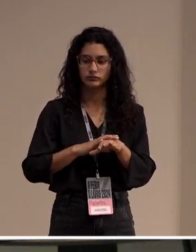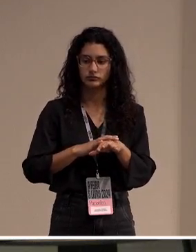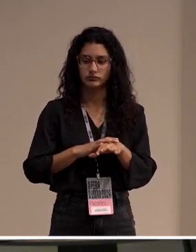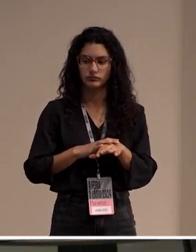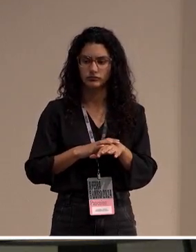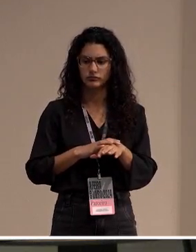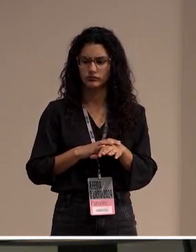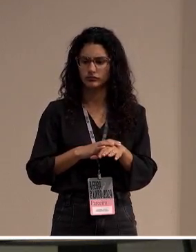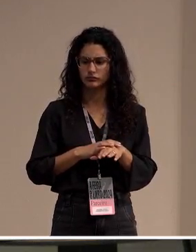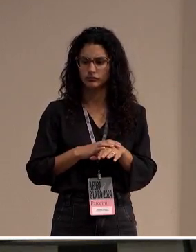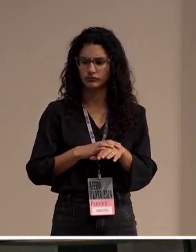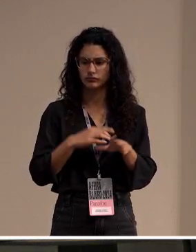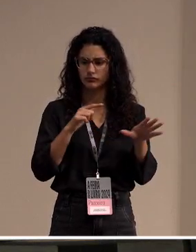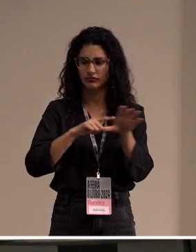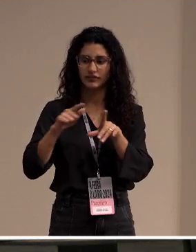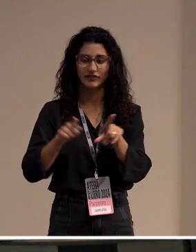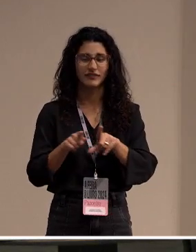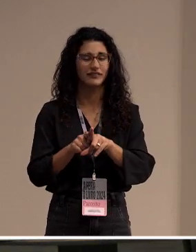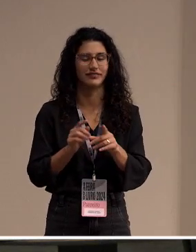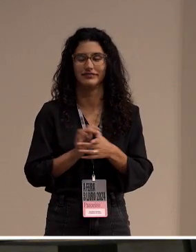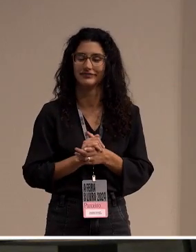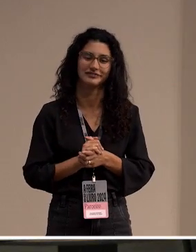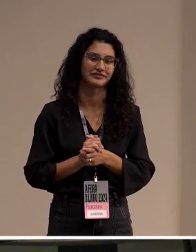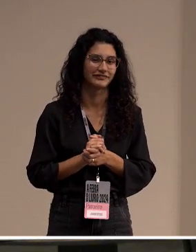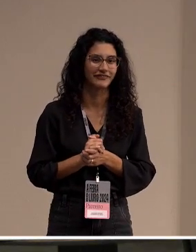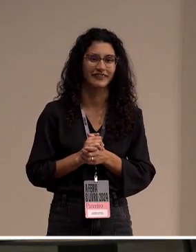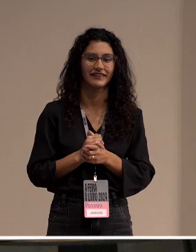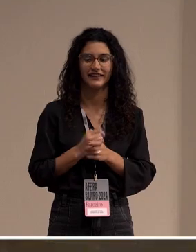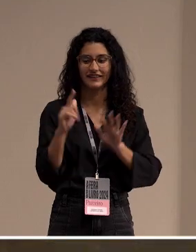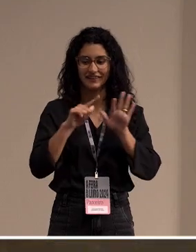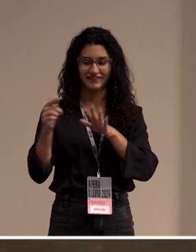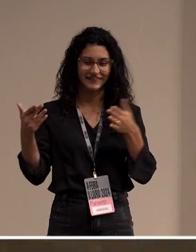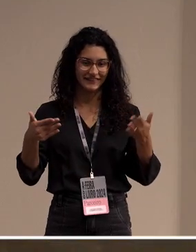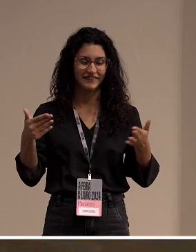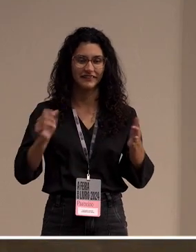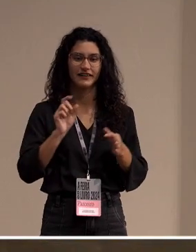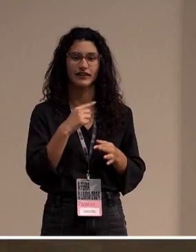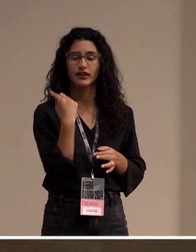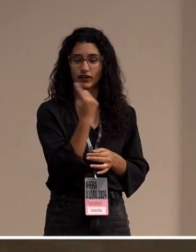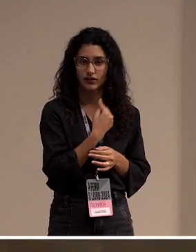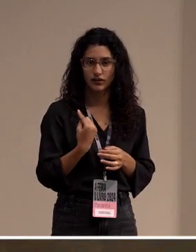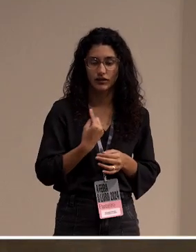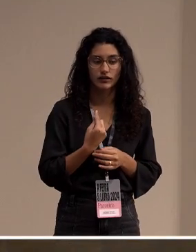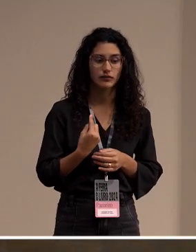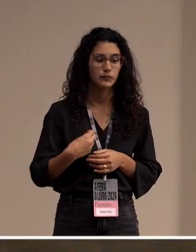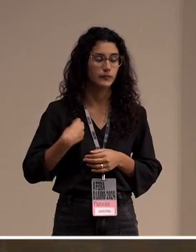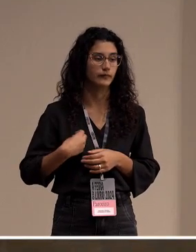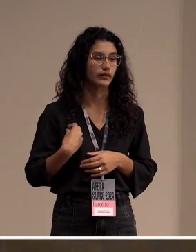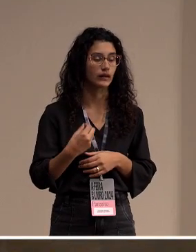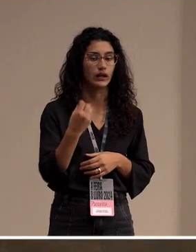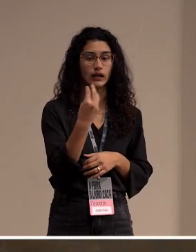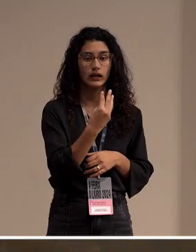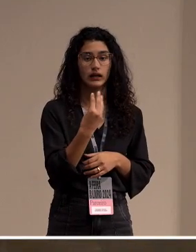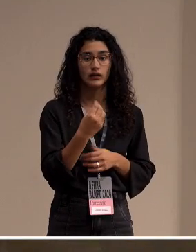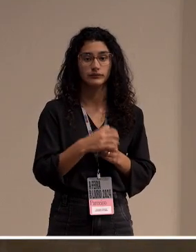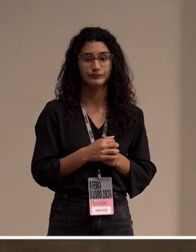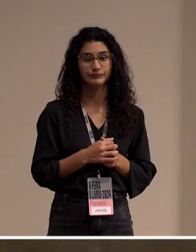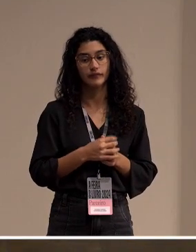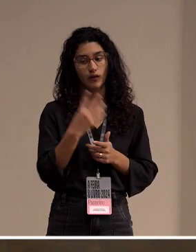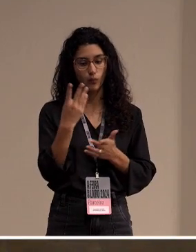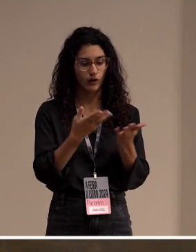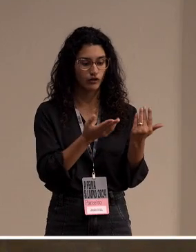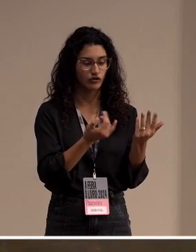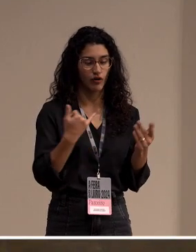igual. Esta semana, inclusive, nesta semana aqui que nós estamos, quatro jovens